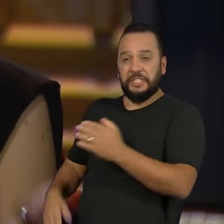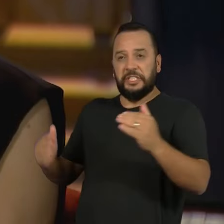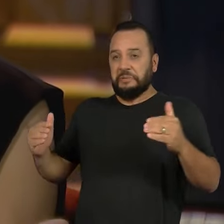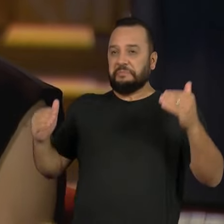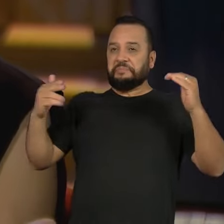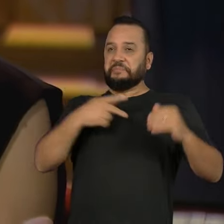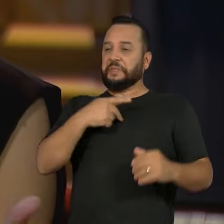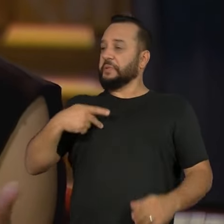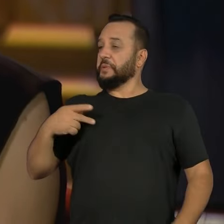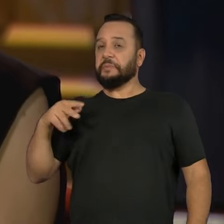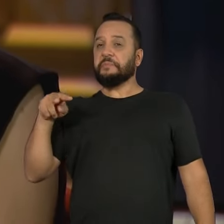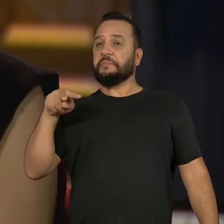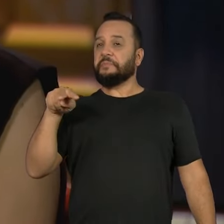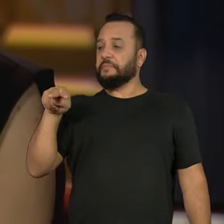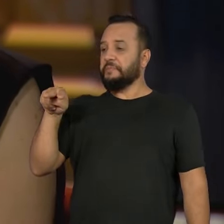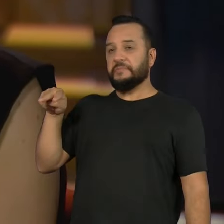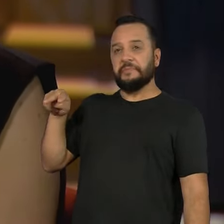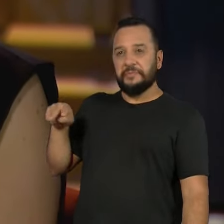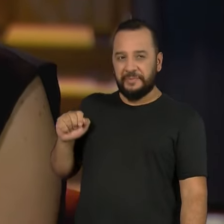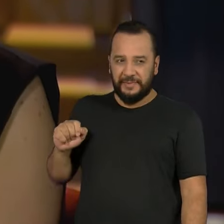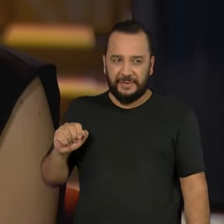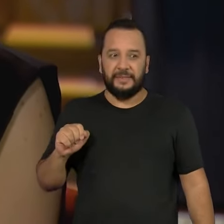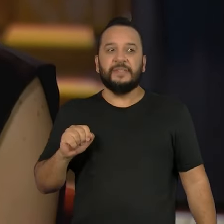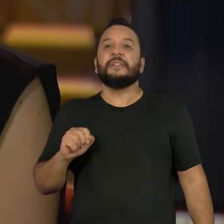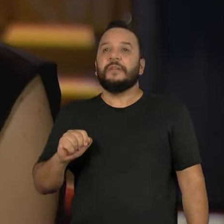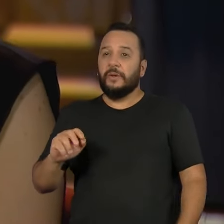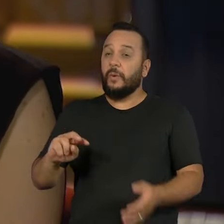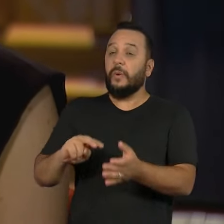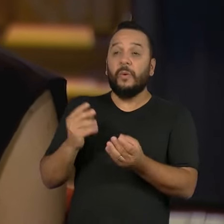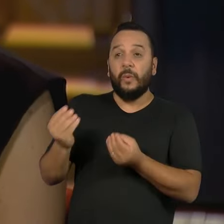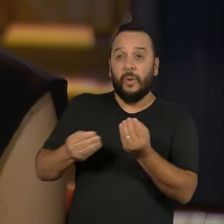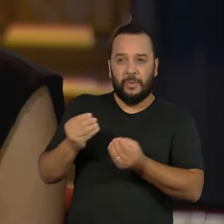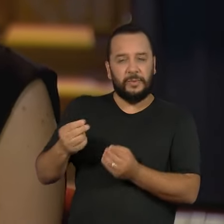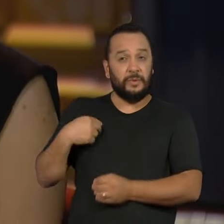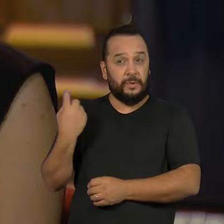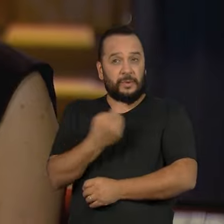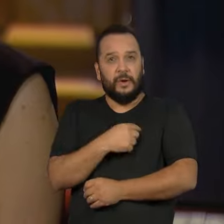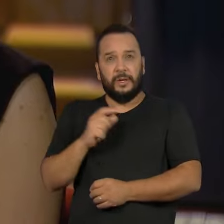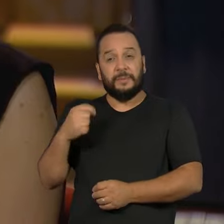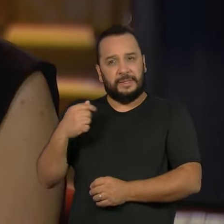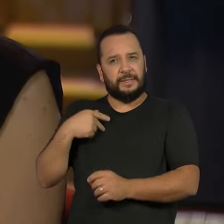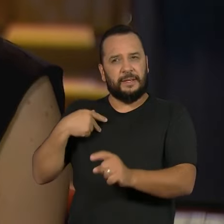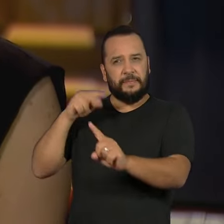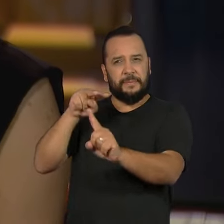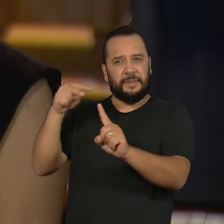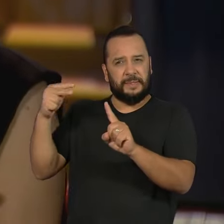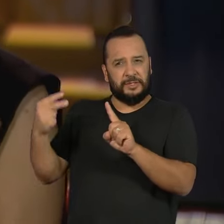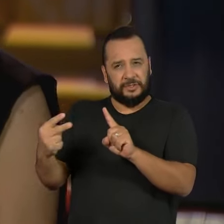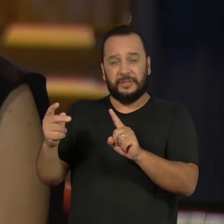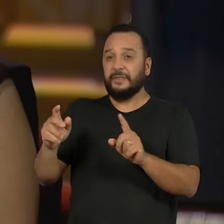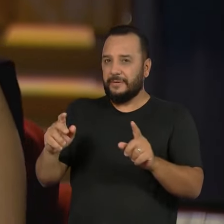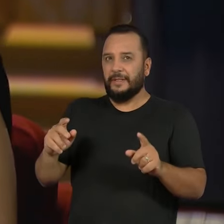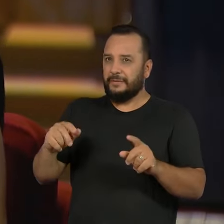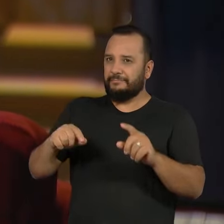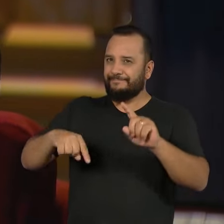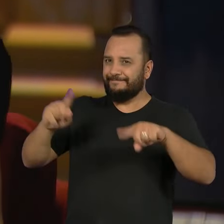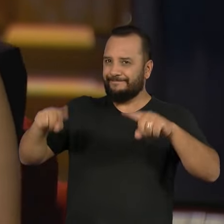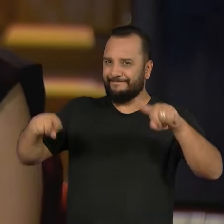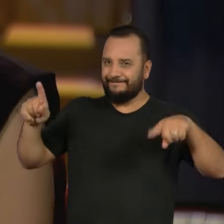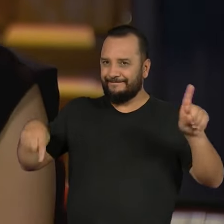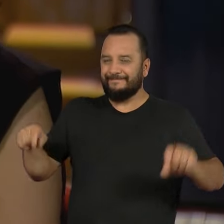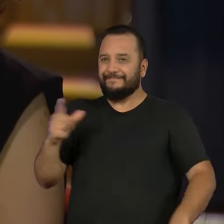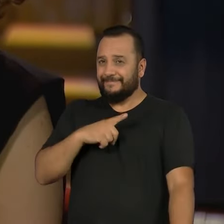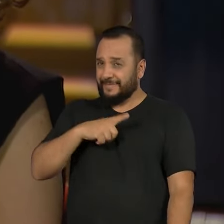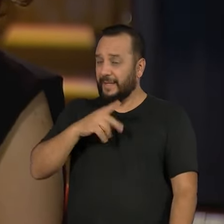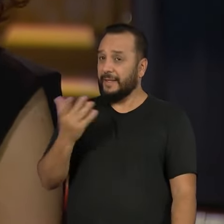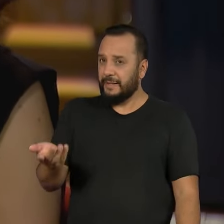quando olhar pro campo evangélico olhar para essas diversas dimensões aqui eu tô fazendo uma organização mais eh eh eh